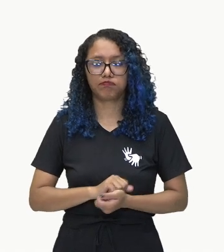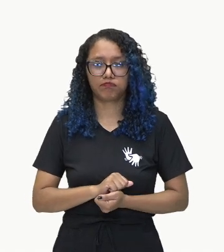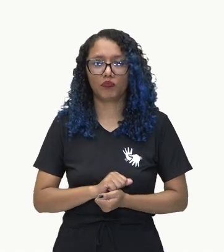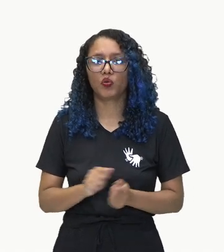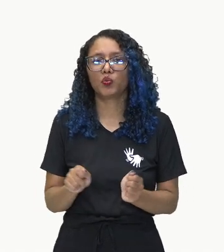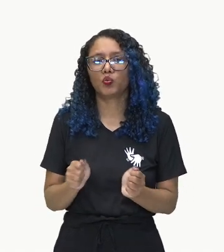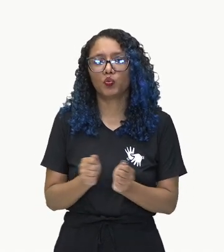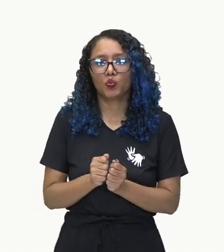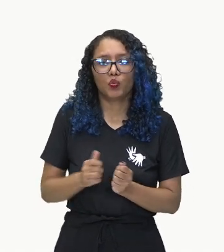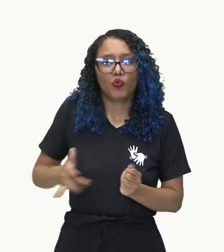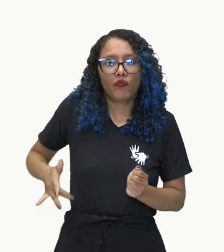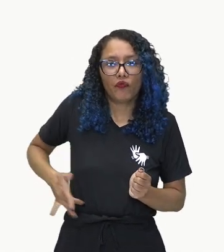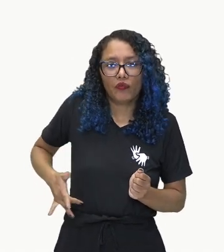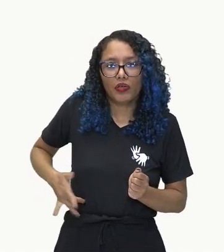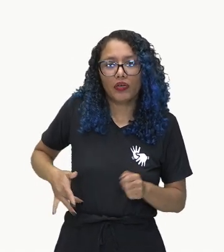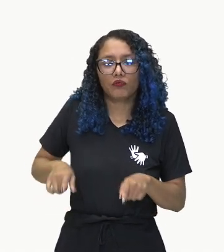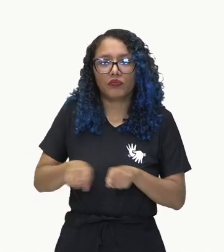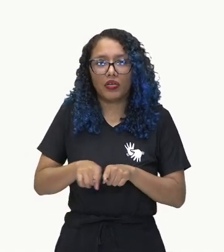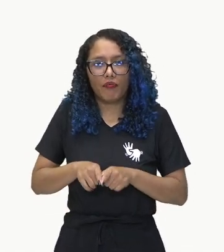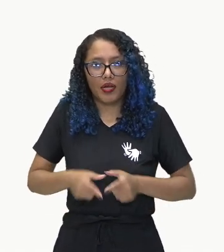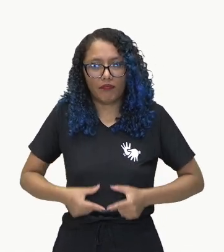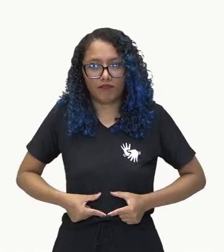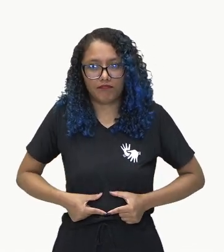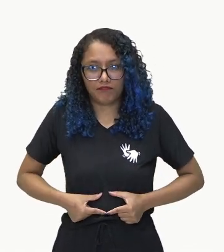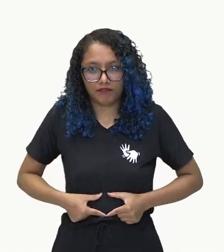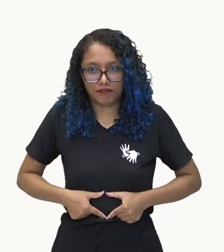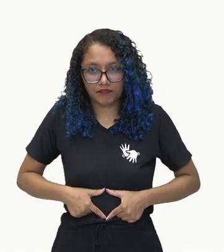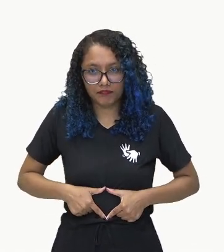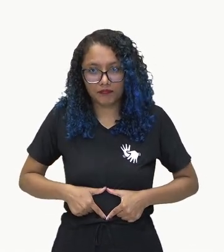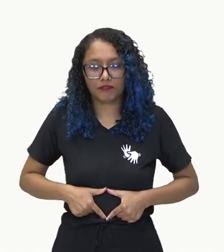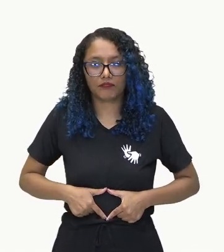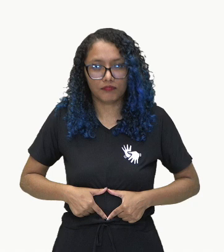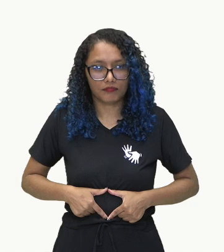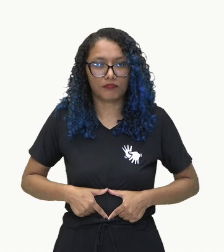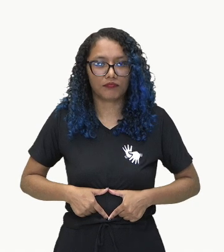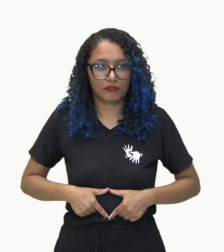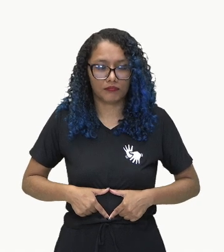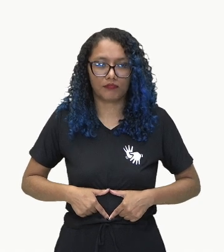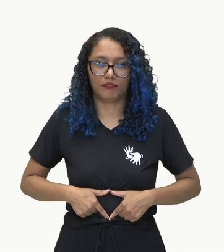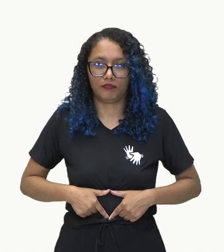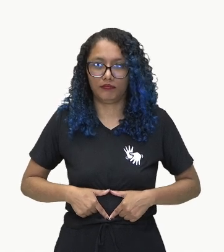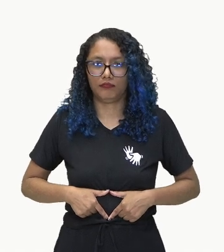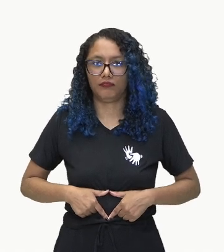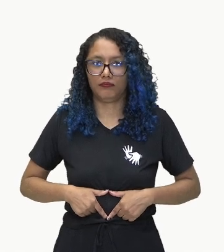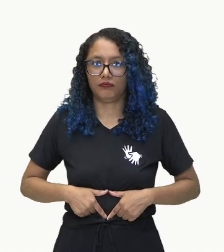fígado, justamente com o pâncreas, onde ele vai participar atualmente